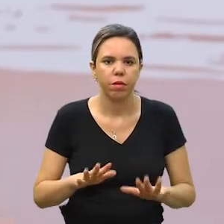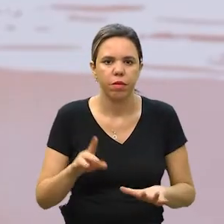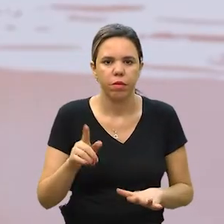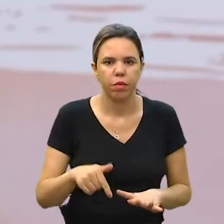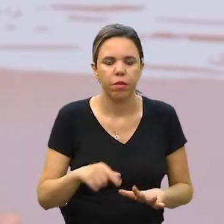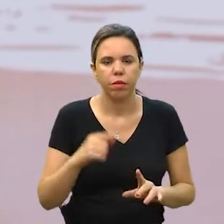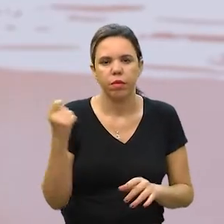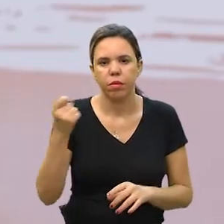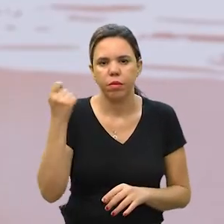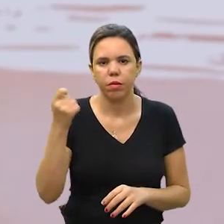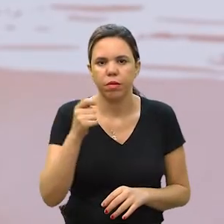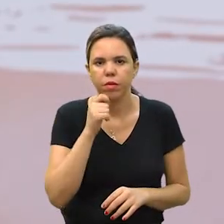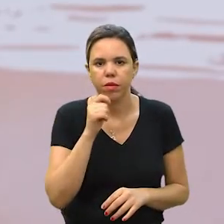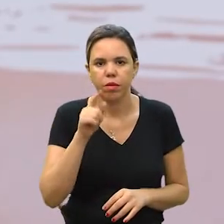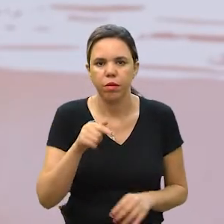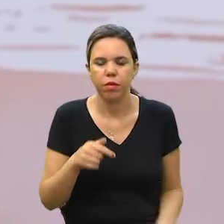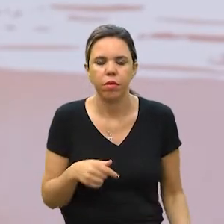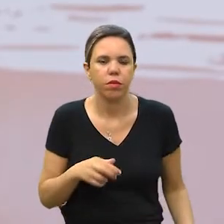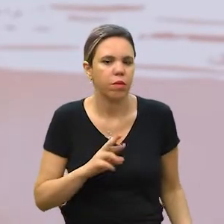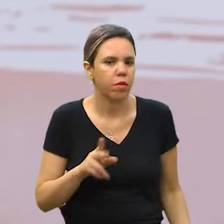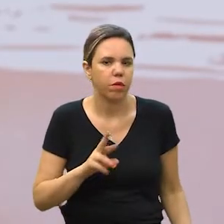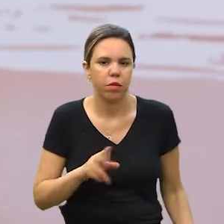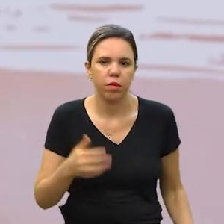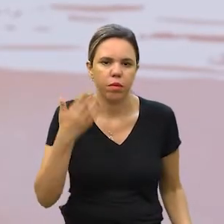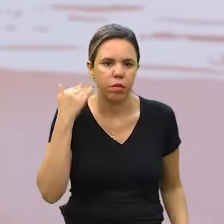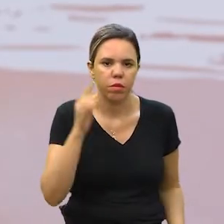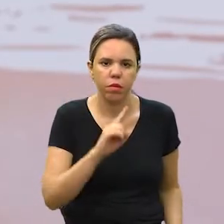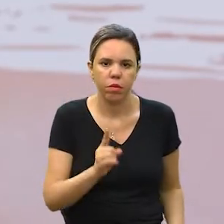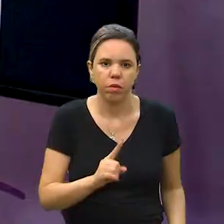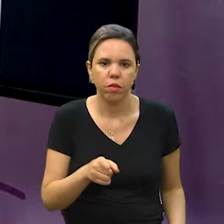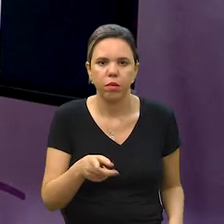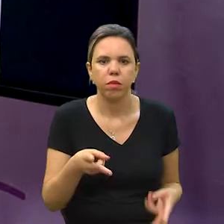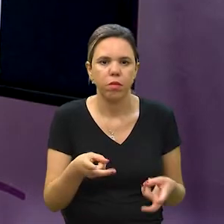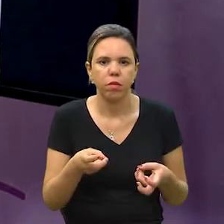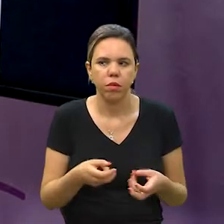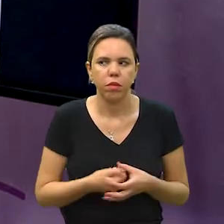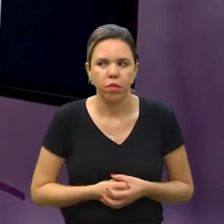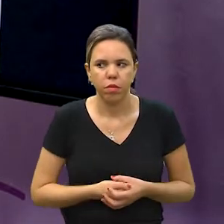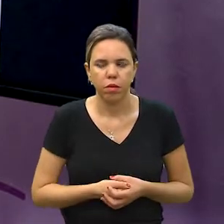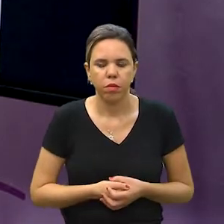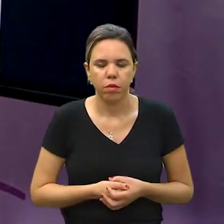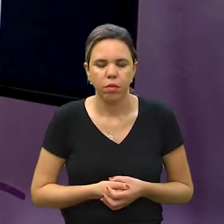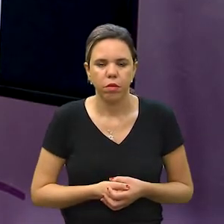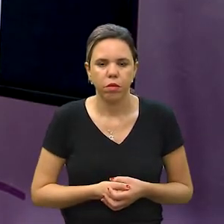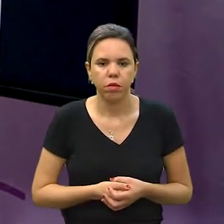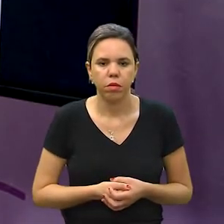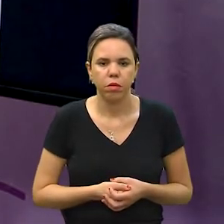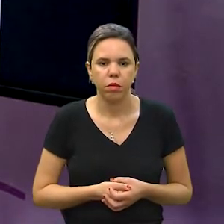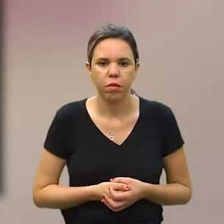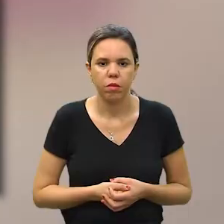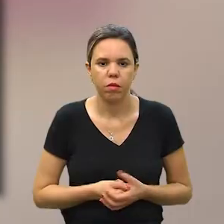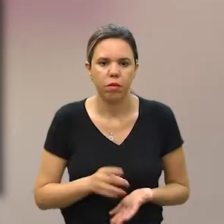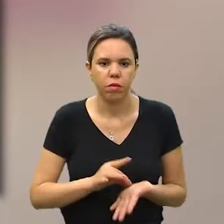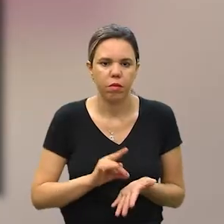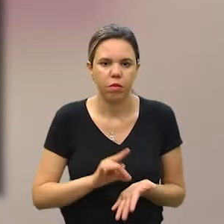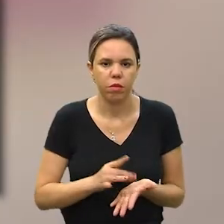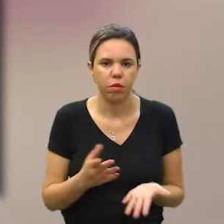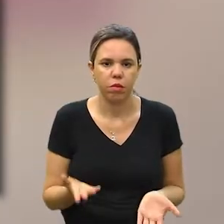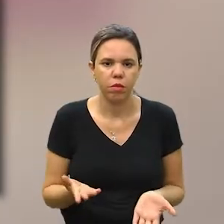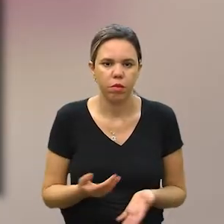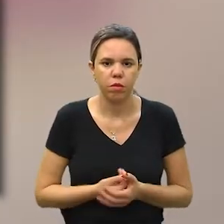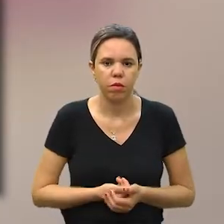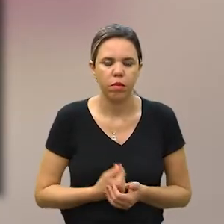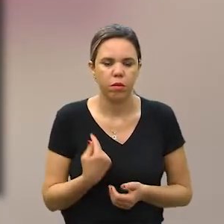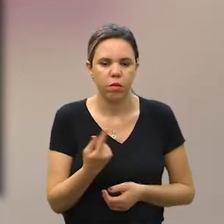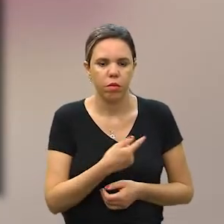de ser considerada grave, ainda não é muito conhecida. O que a senhora percebe aí? Viviane, exatamente,